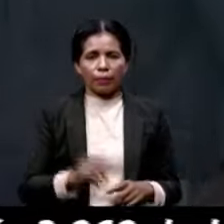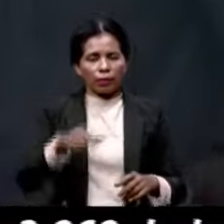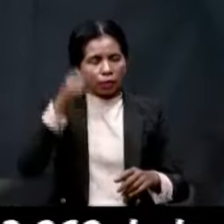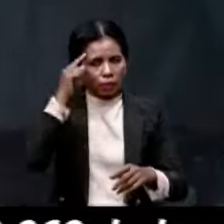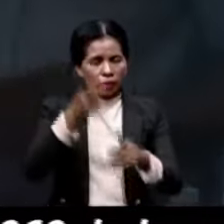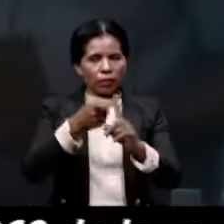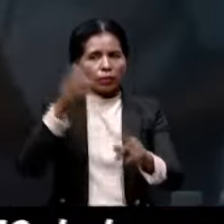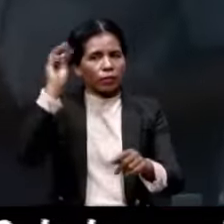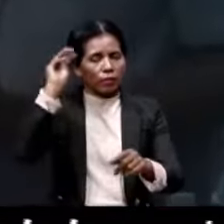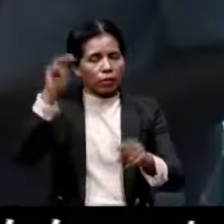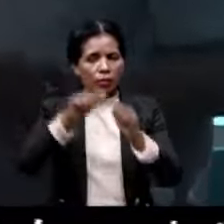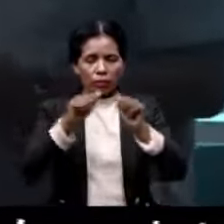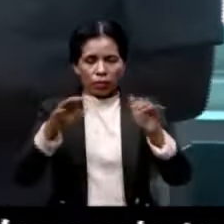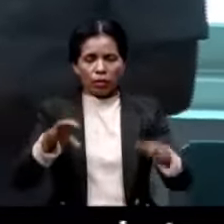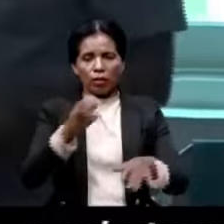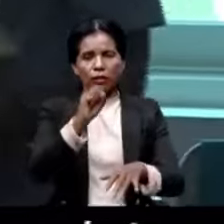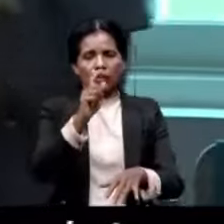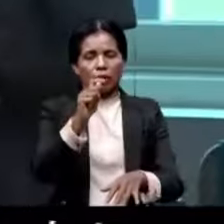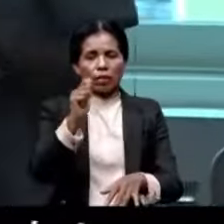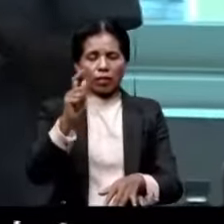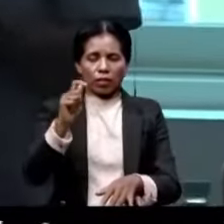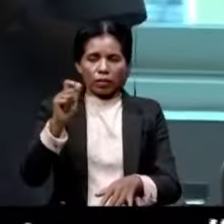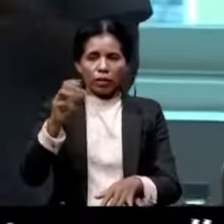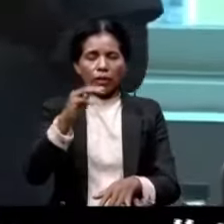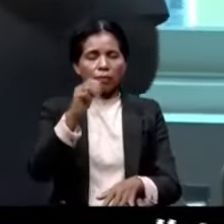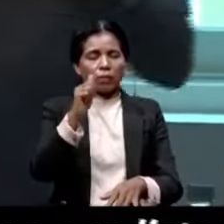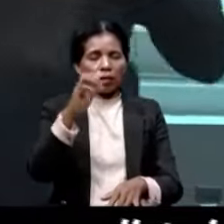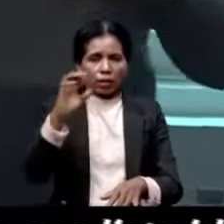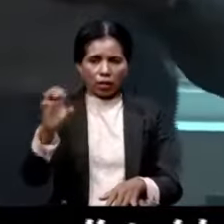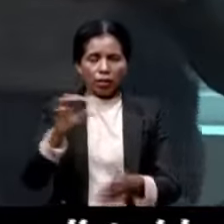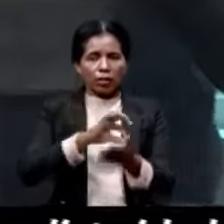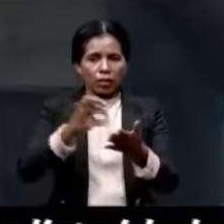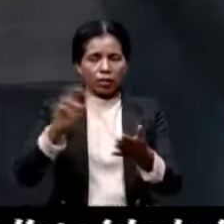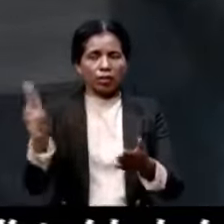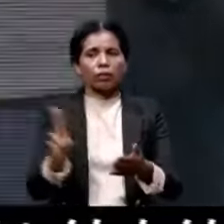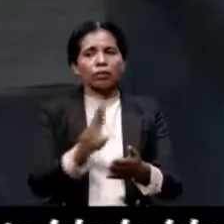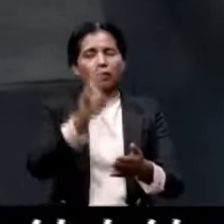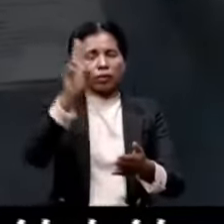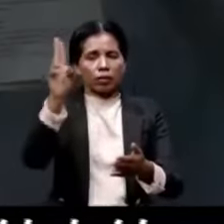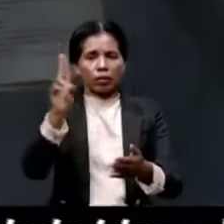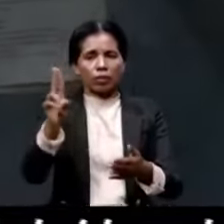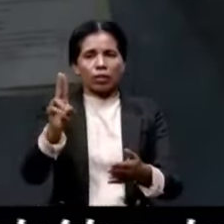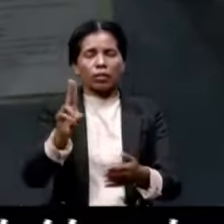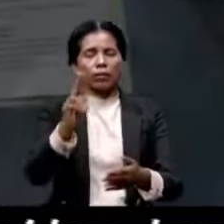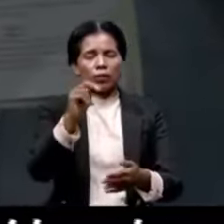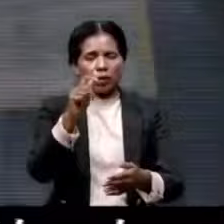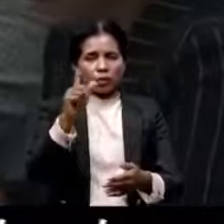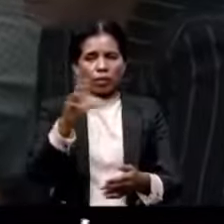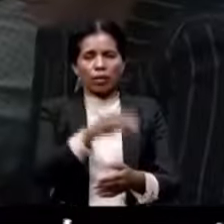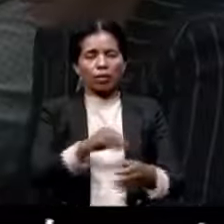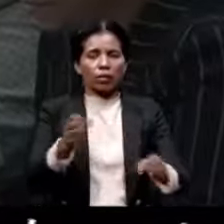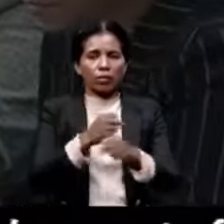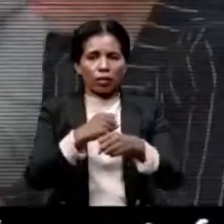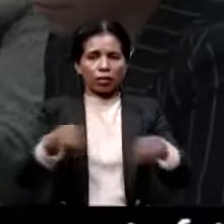Governo Linguista Ministério de Administração Estatal, terça, né, assina acordo com a Universidade Nacional Timor-Leste, onde reforça sistema